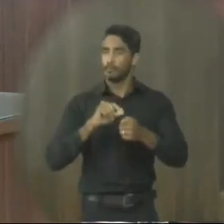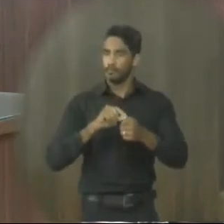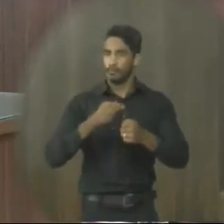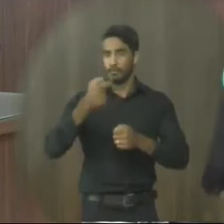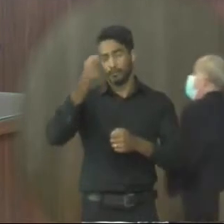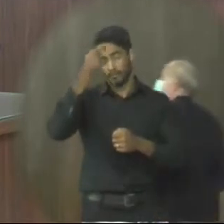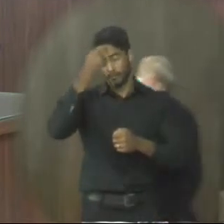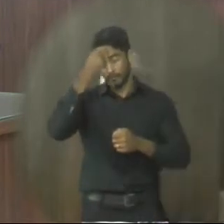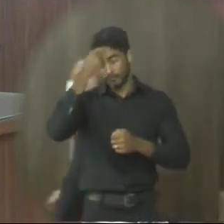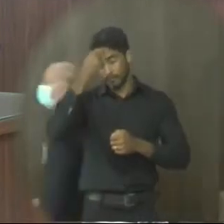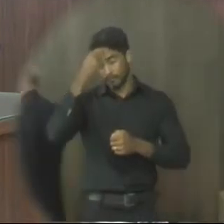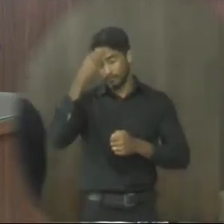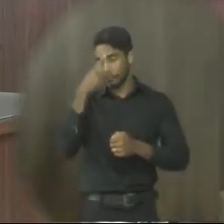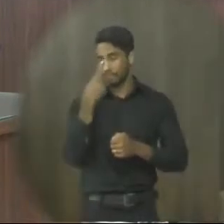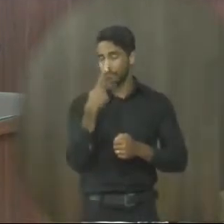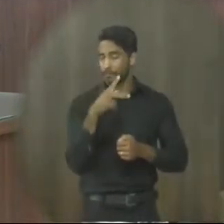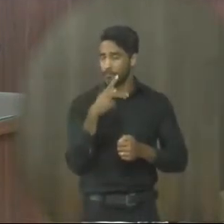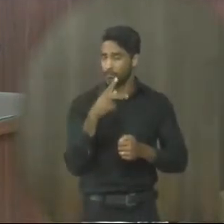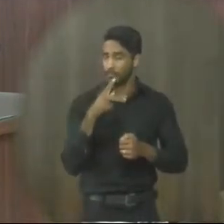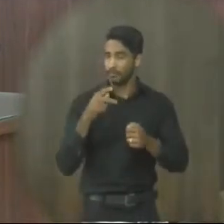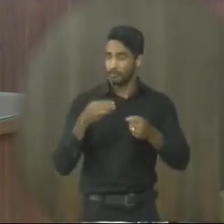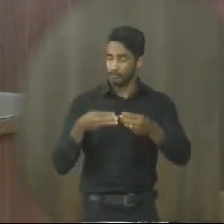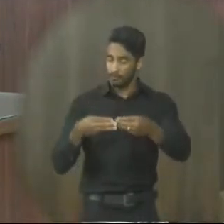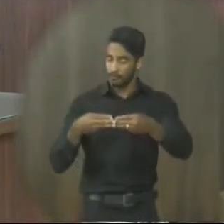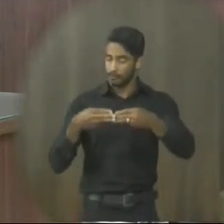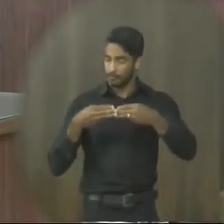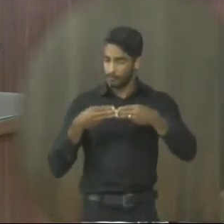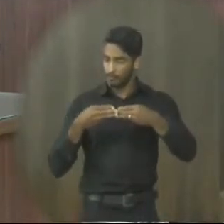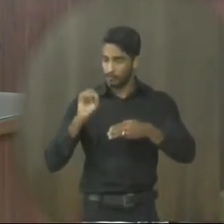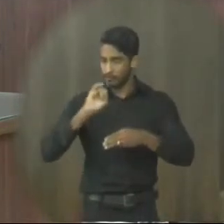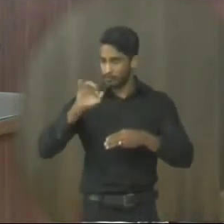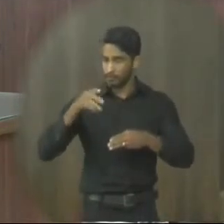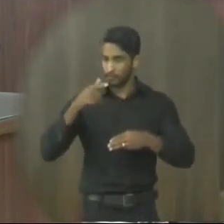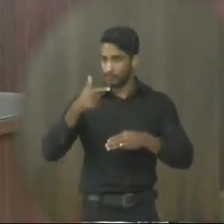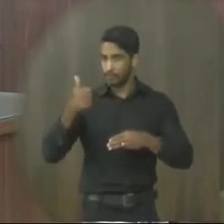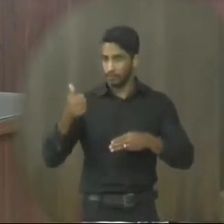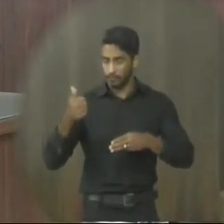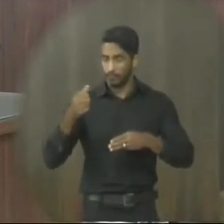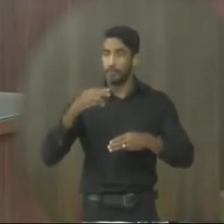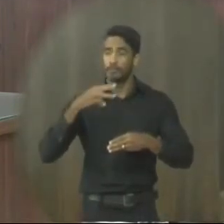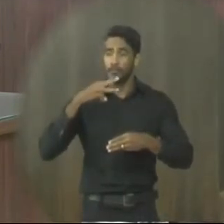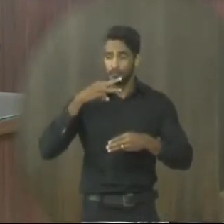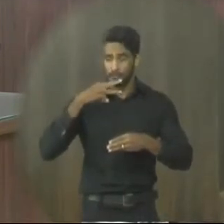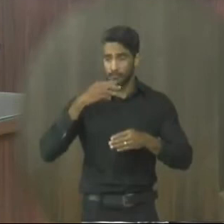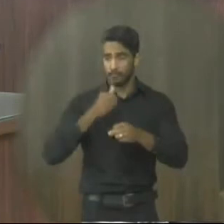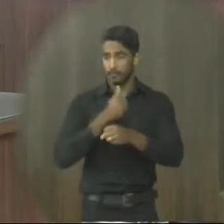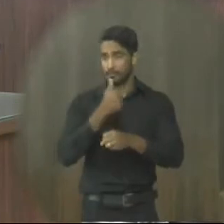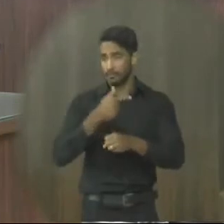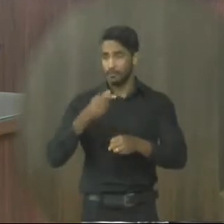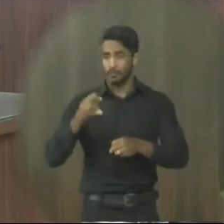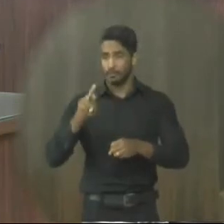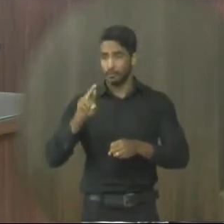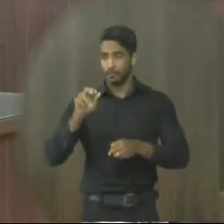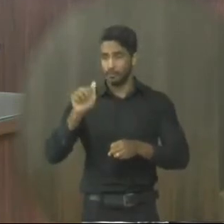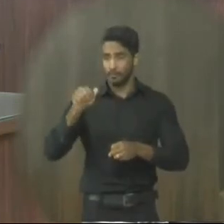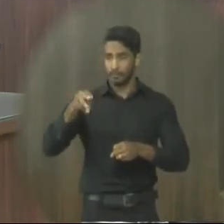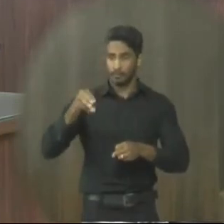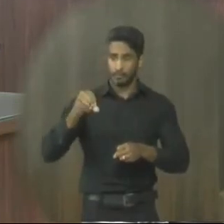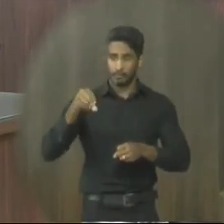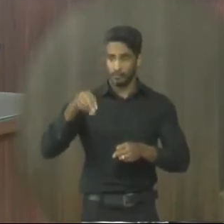ciência ao mesmo dessa moção. Janaúba, 21 de março de 2022, Ramon Alessandro